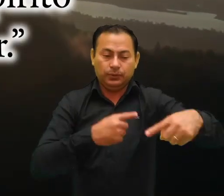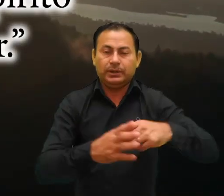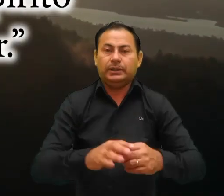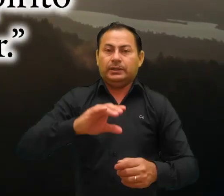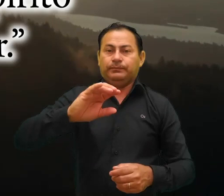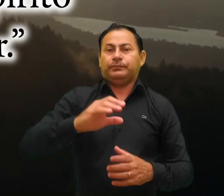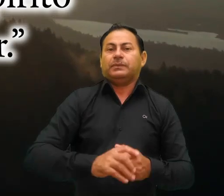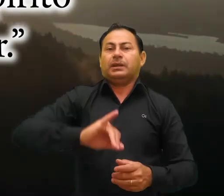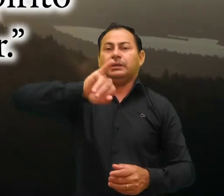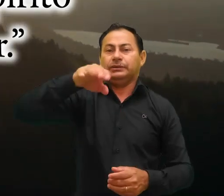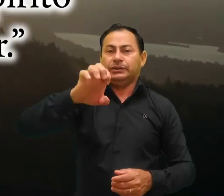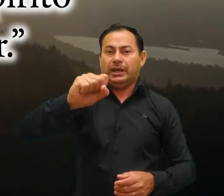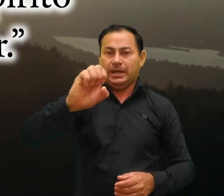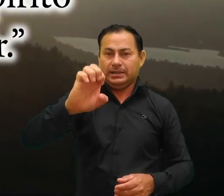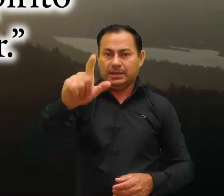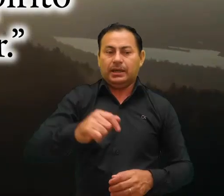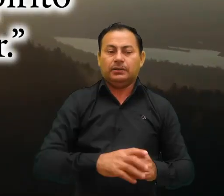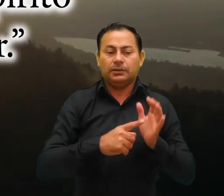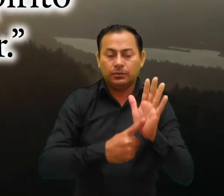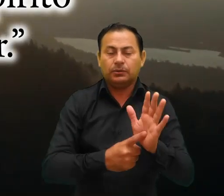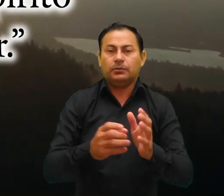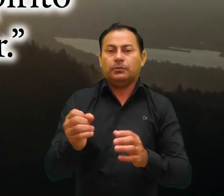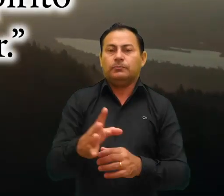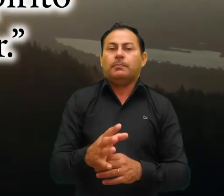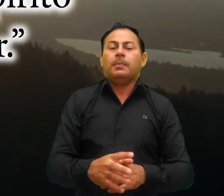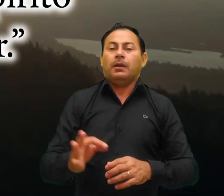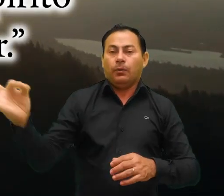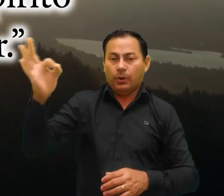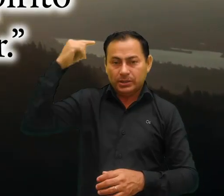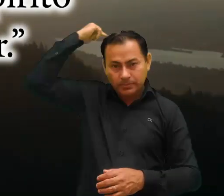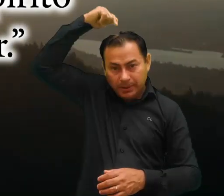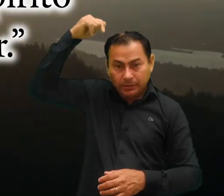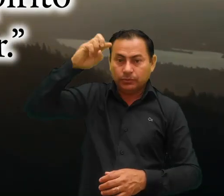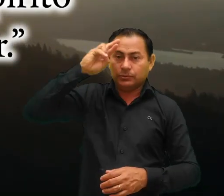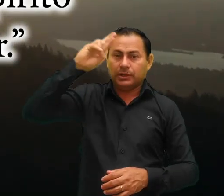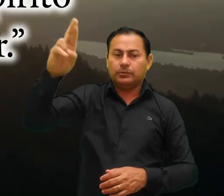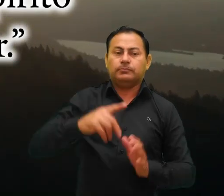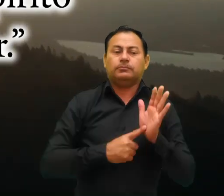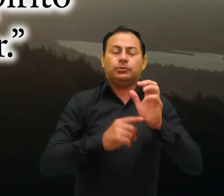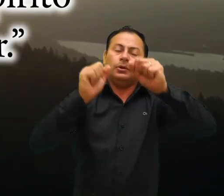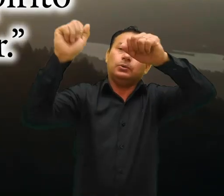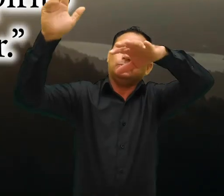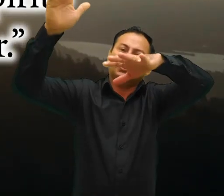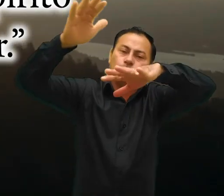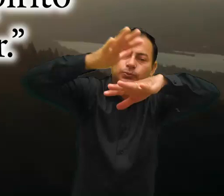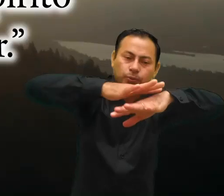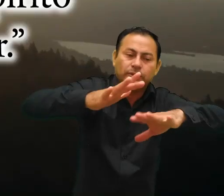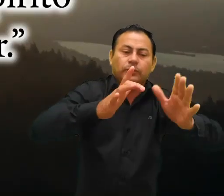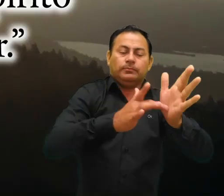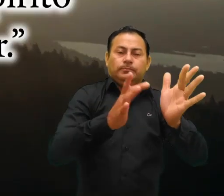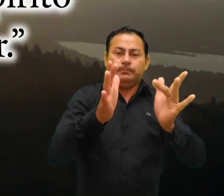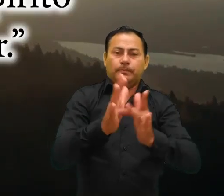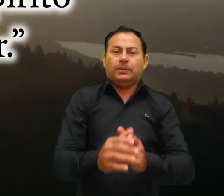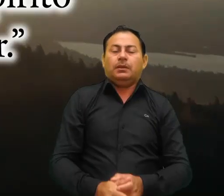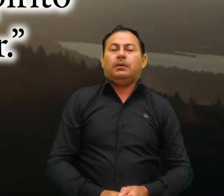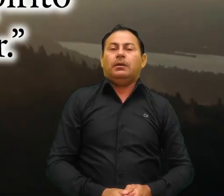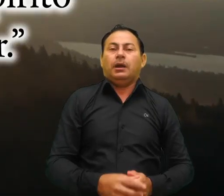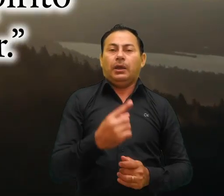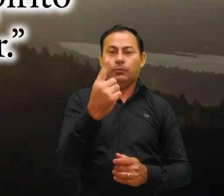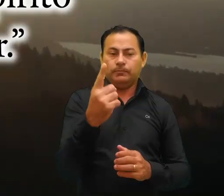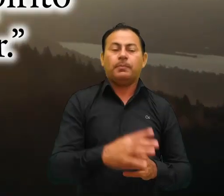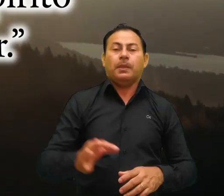Jessé, e das suas raízes brotará um renovo. O Espírito do Senhor repousará sobre ele.